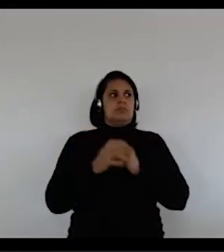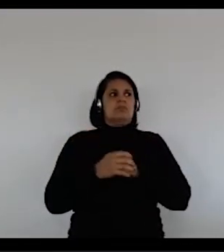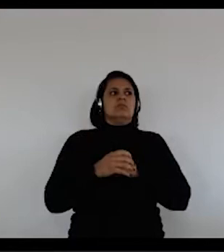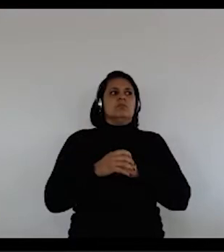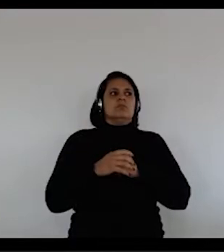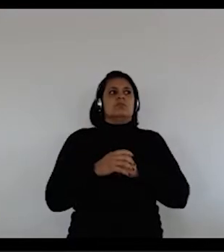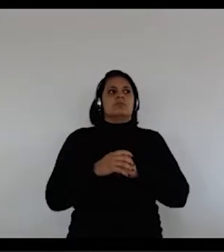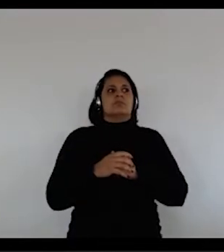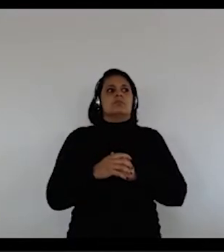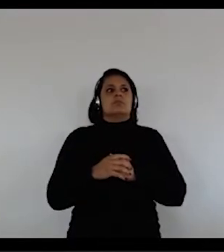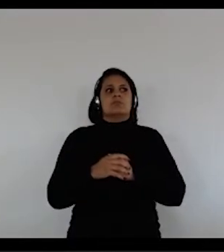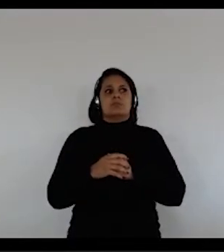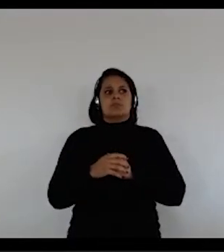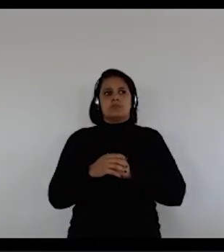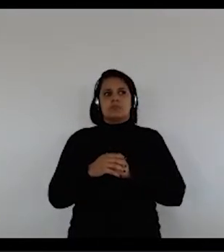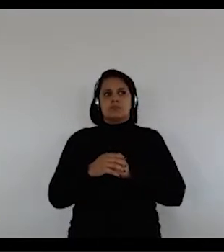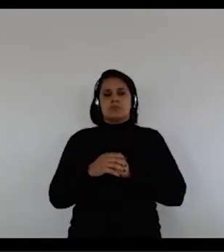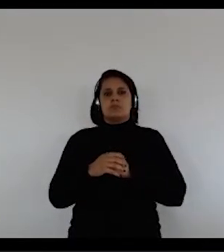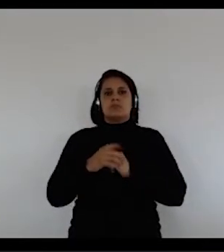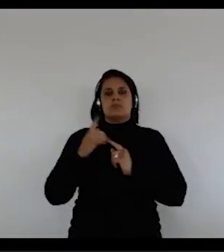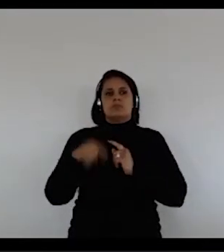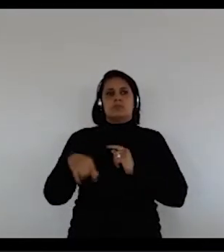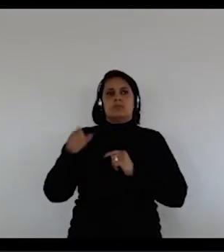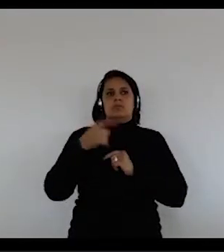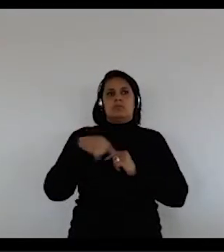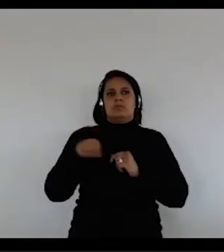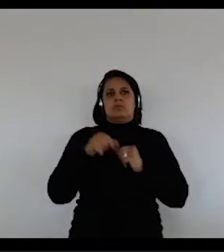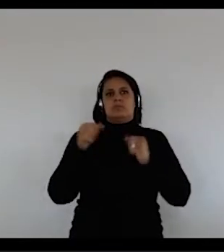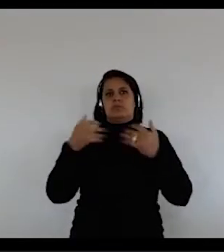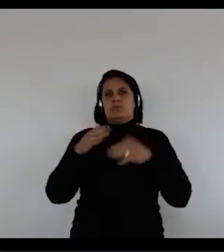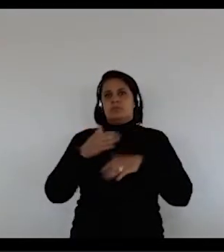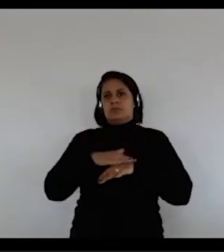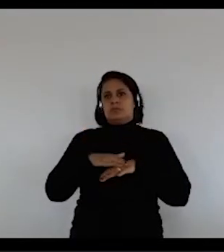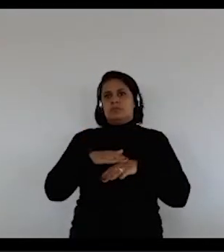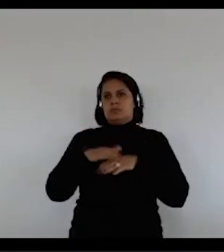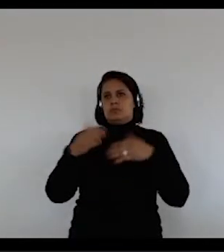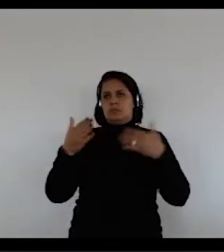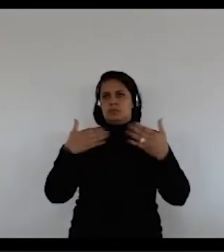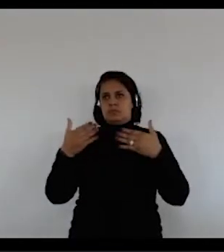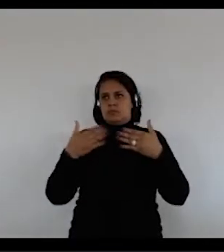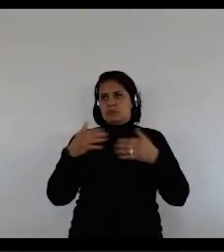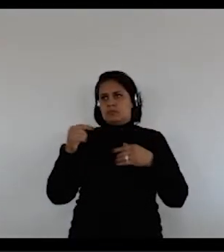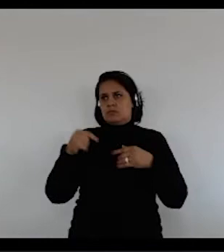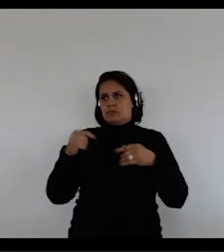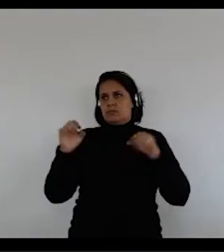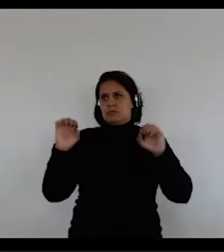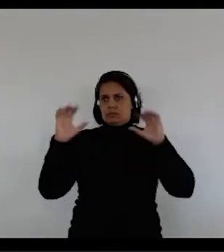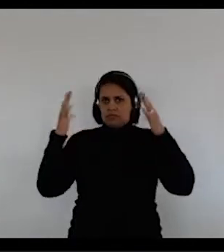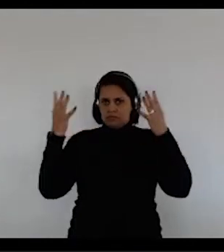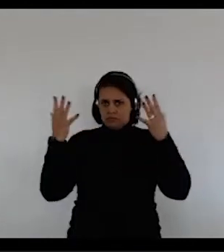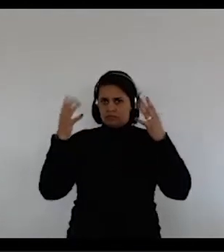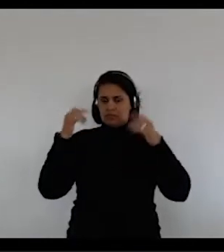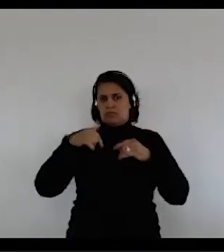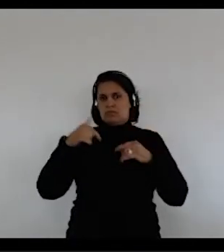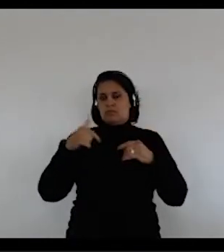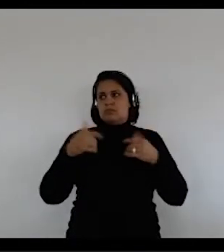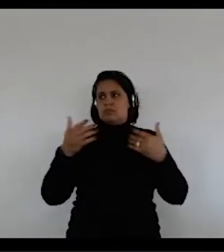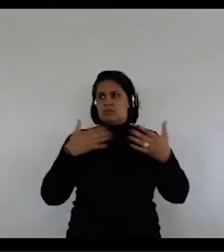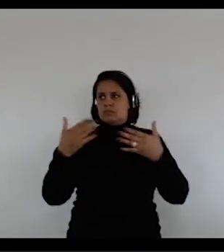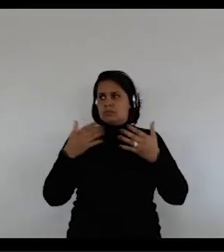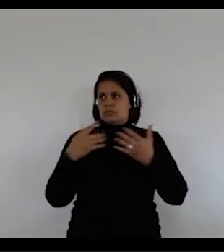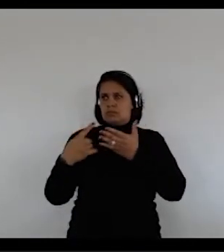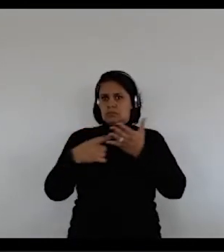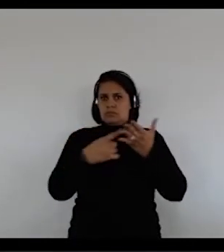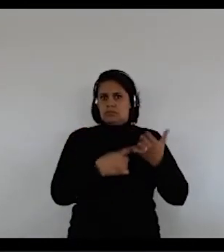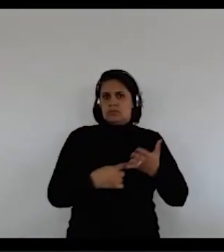ainda, onde se fala da celebração de atos processuais de maneira telemática. Tínhamos